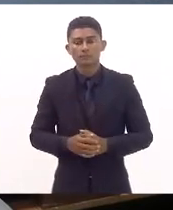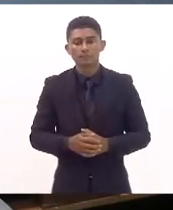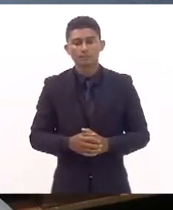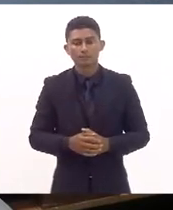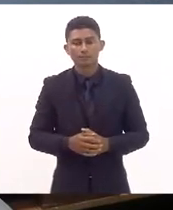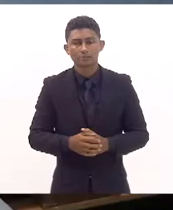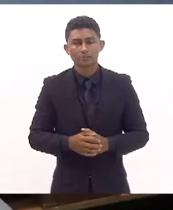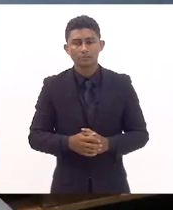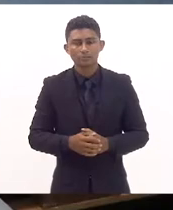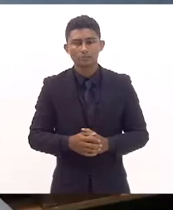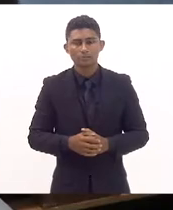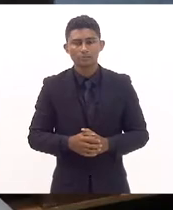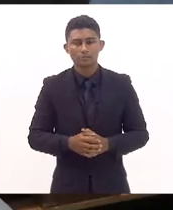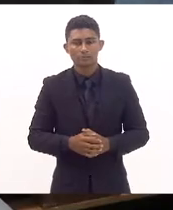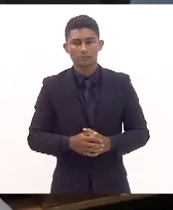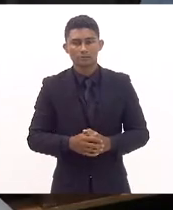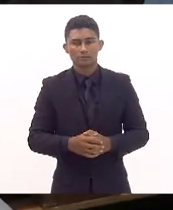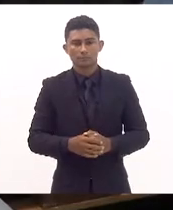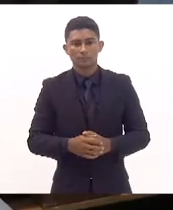Noel não está aí, né?